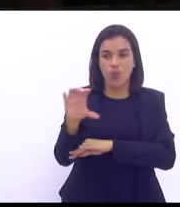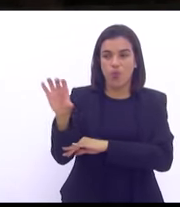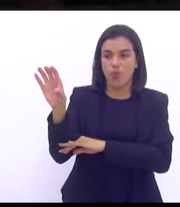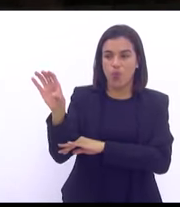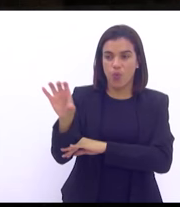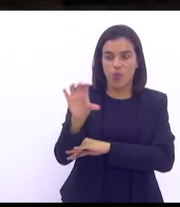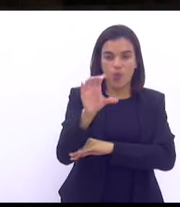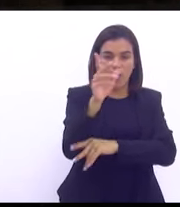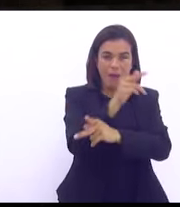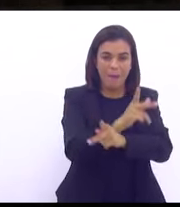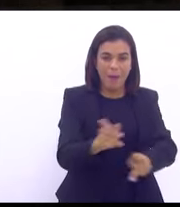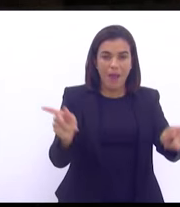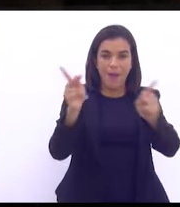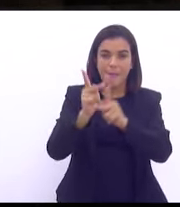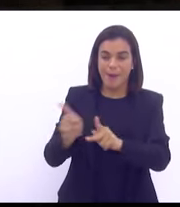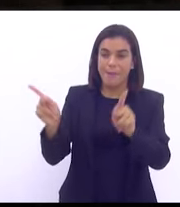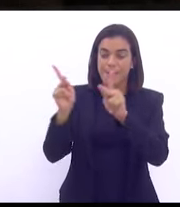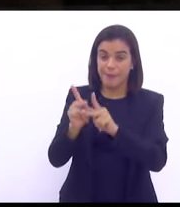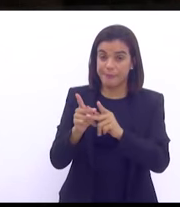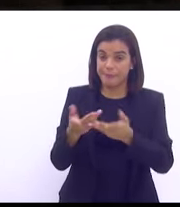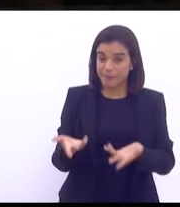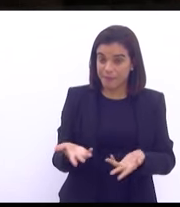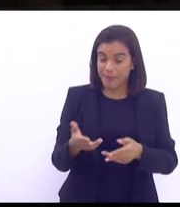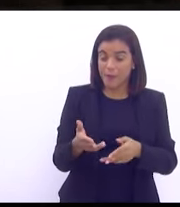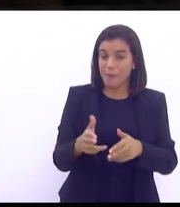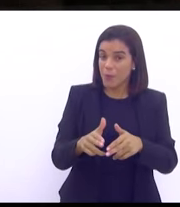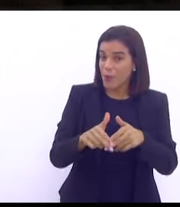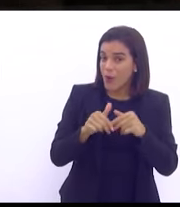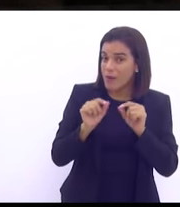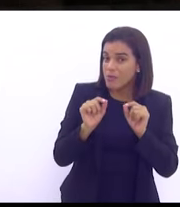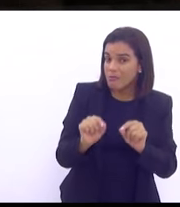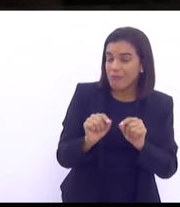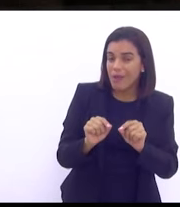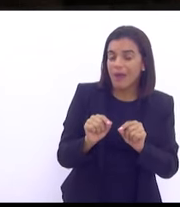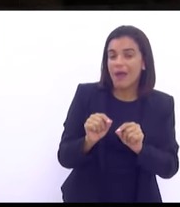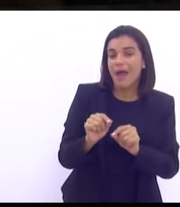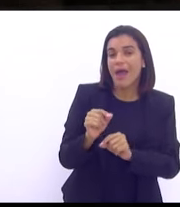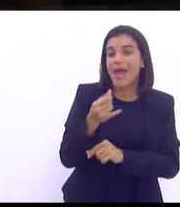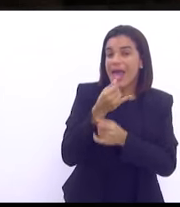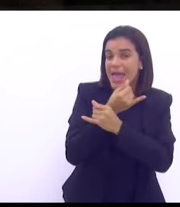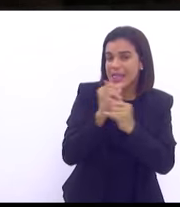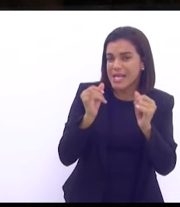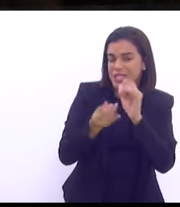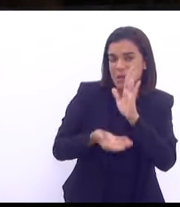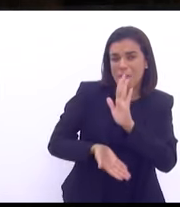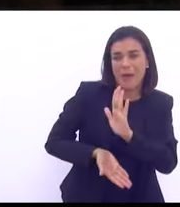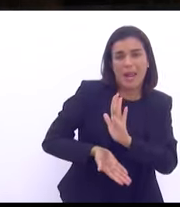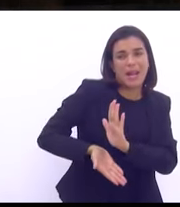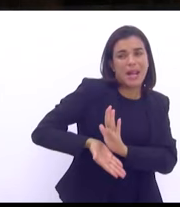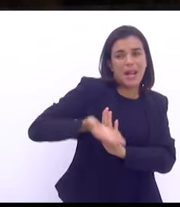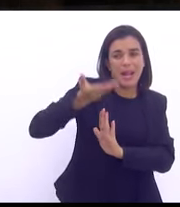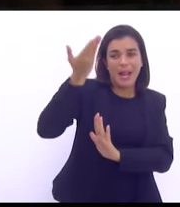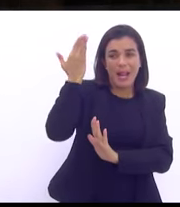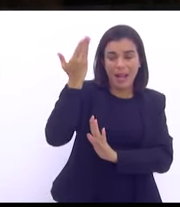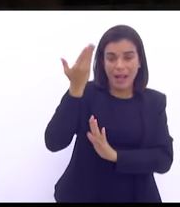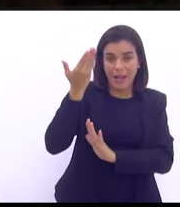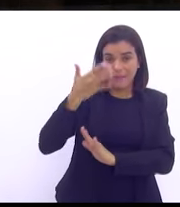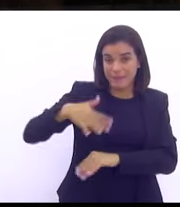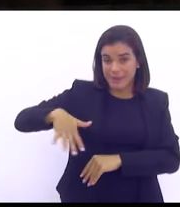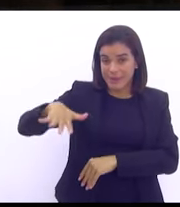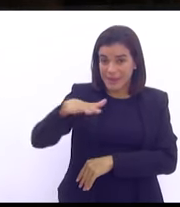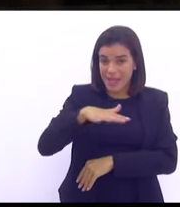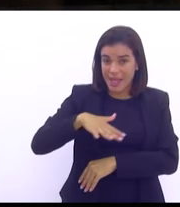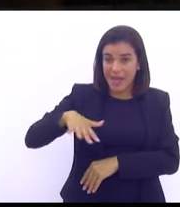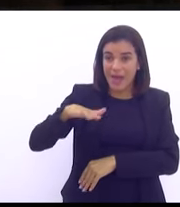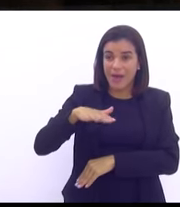Mais ventilador. Por via de consequência, o consumo de energia sobe. Nas áreas mais